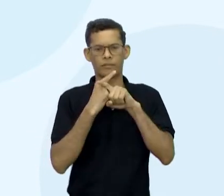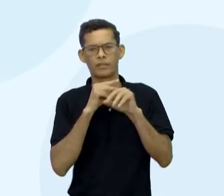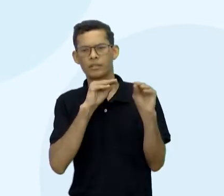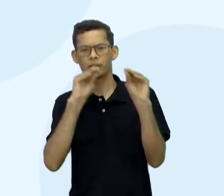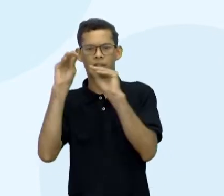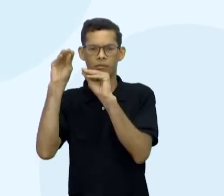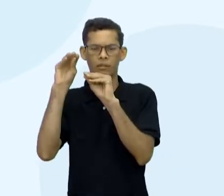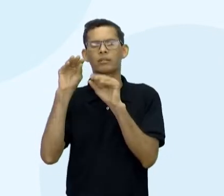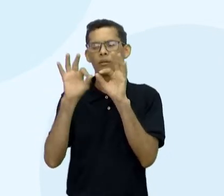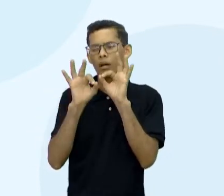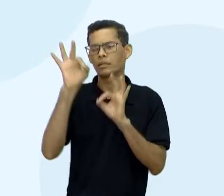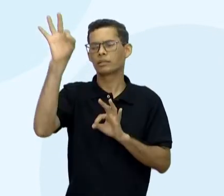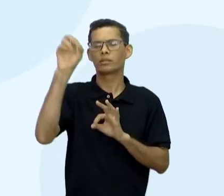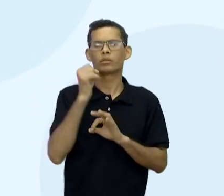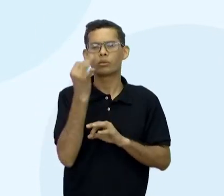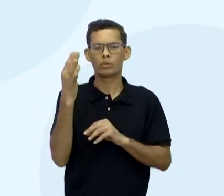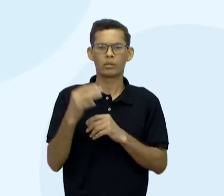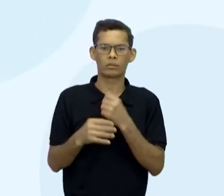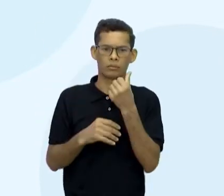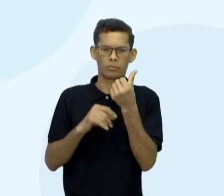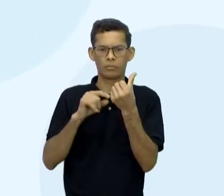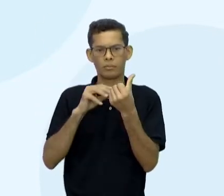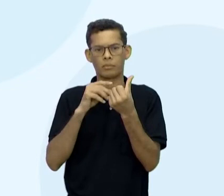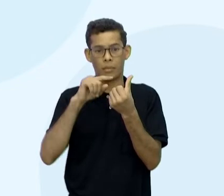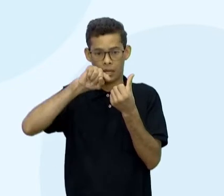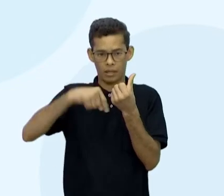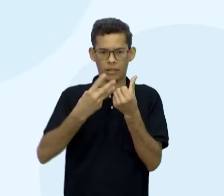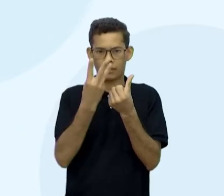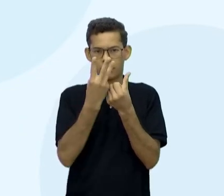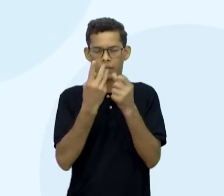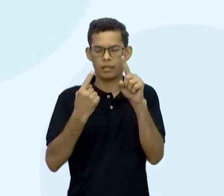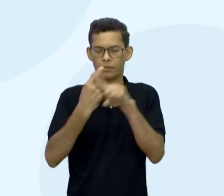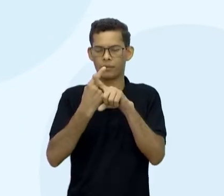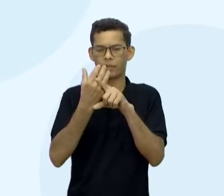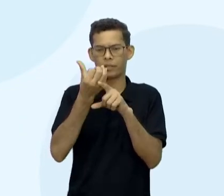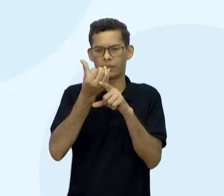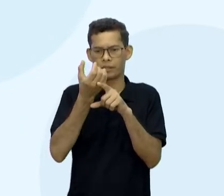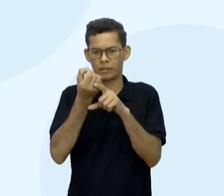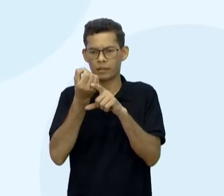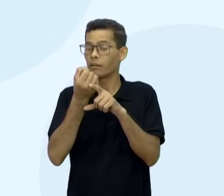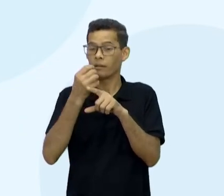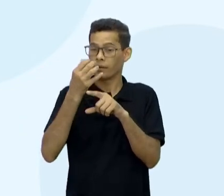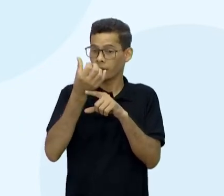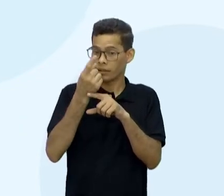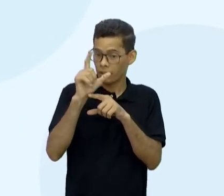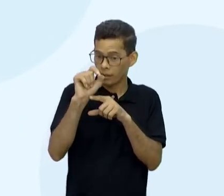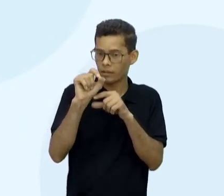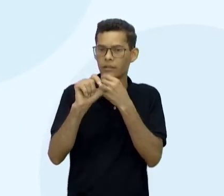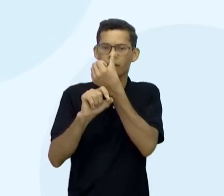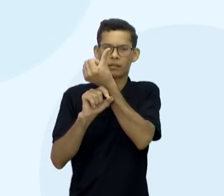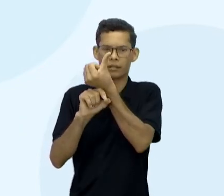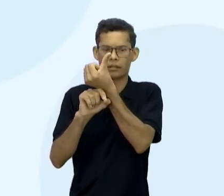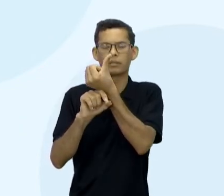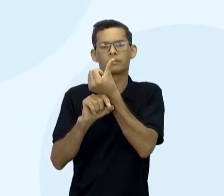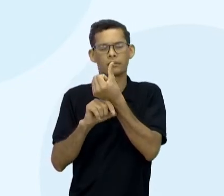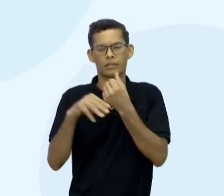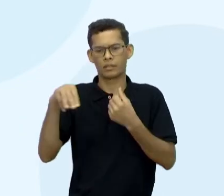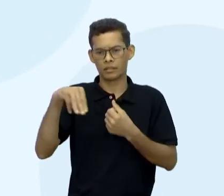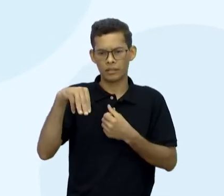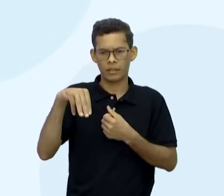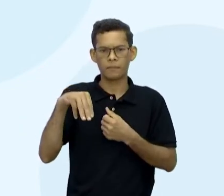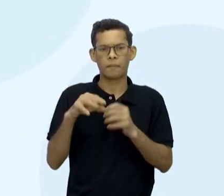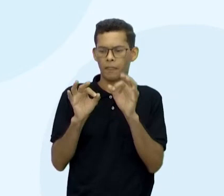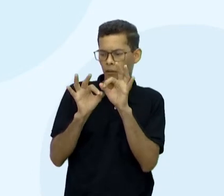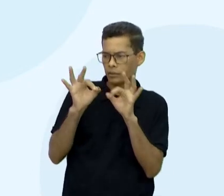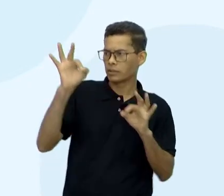o quê? 63 vezes 10 à sexta. Então 10 vezes isso vai ter aqui, ó. Então eu vou usar esse valor aqui, tá? Porque a